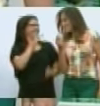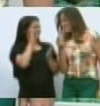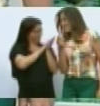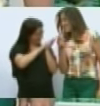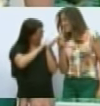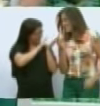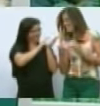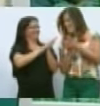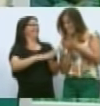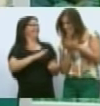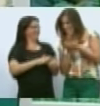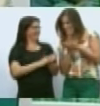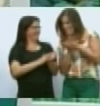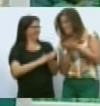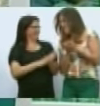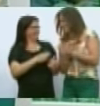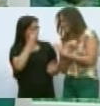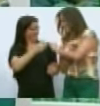Acertei.